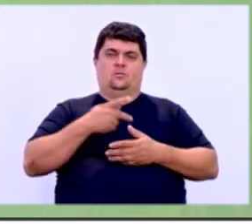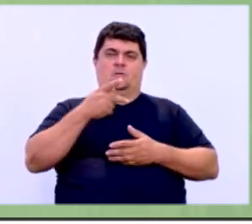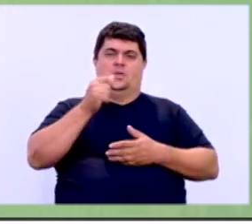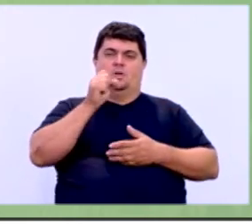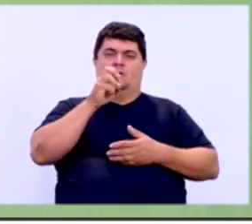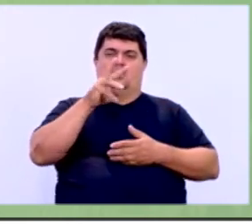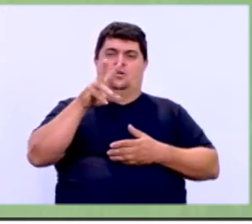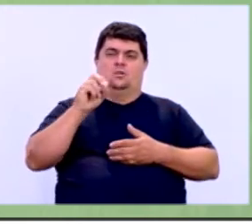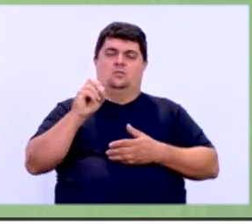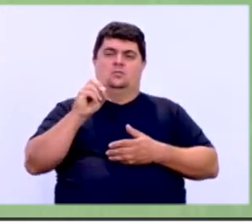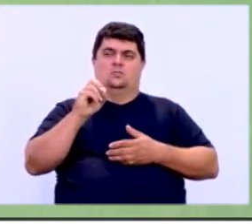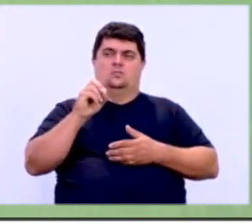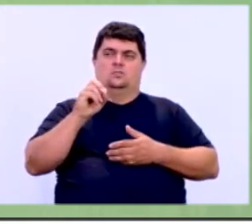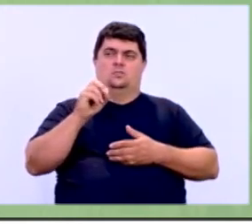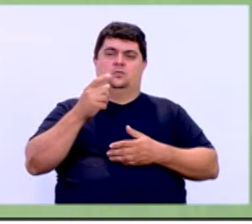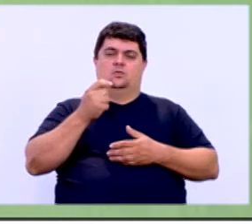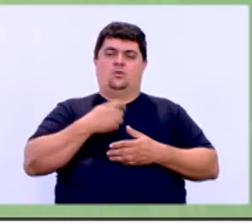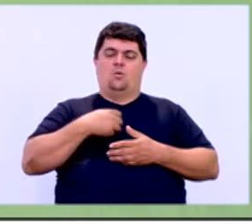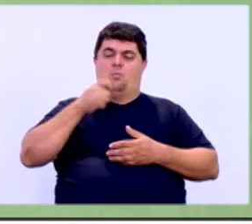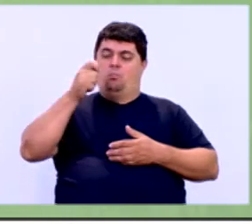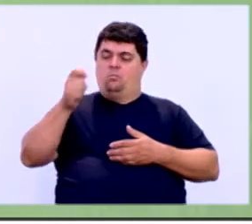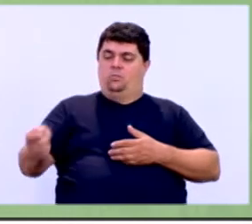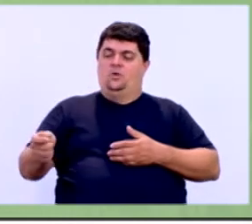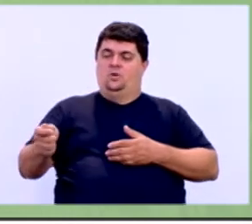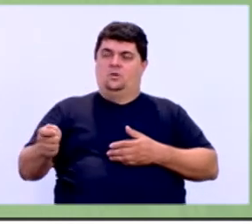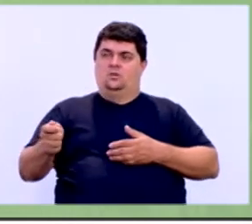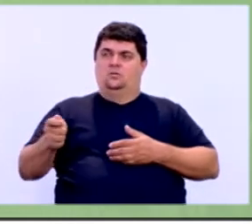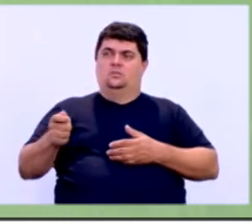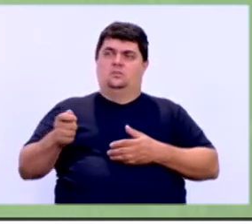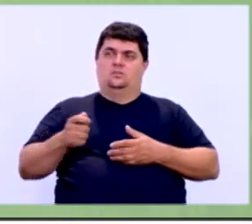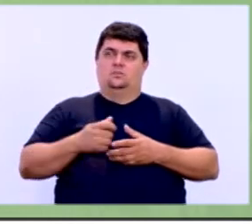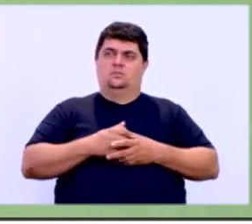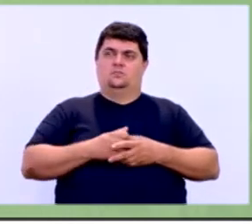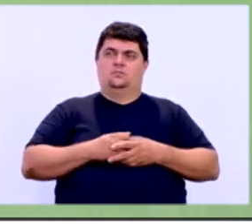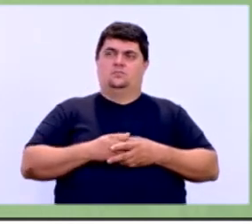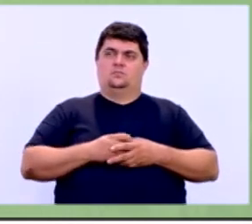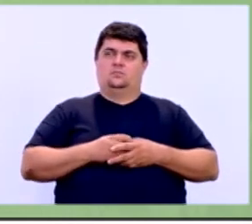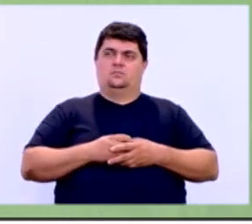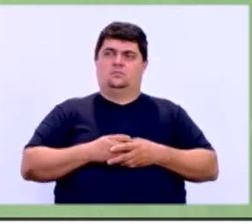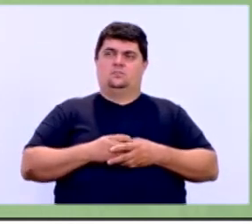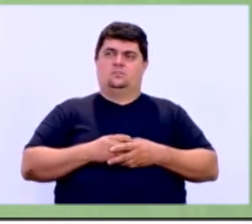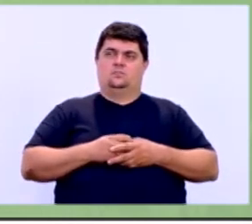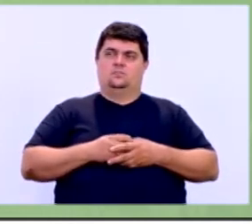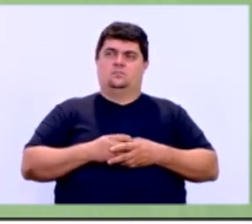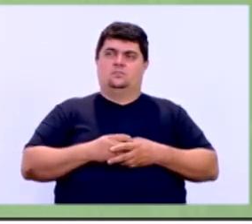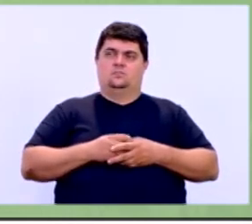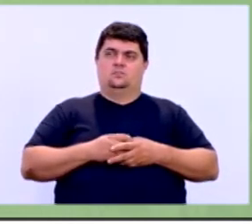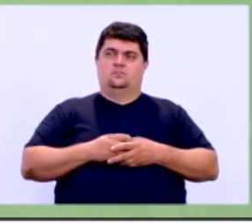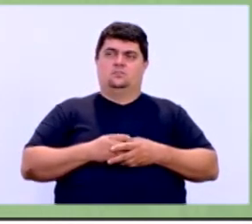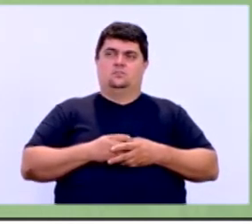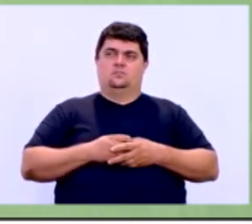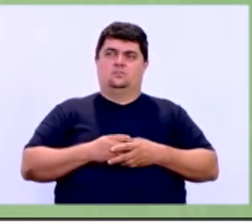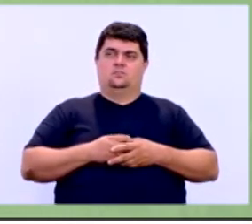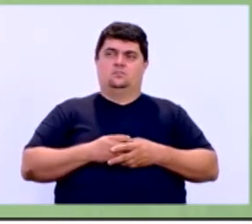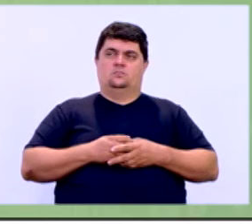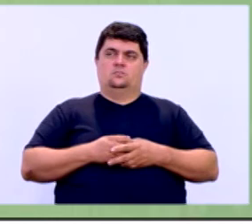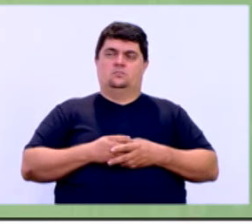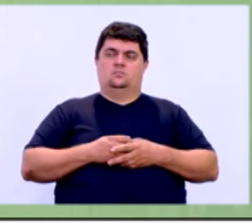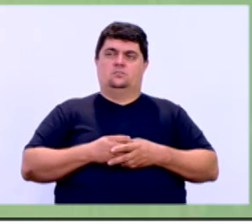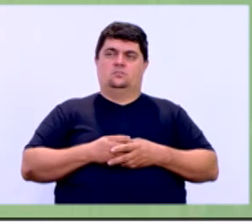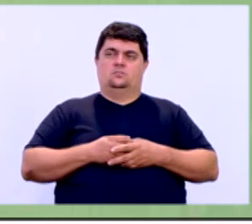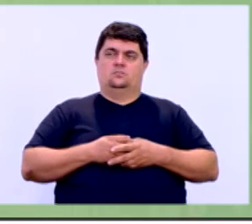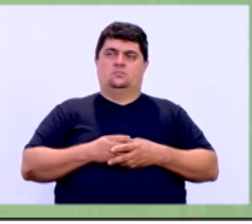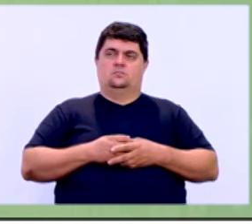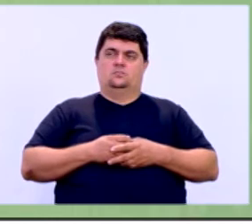né? E o passivo é o que está saindo de dinheiro da minha empresa. E quando